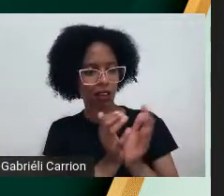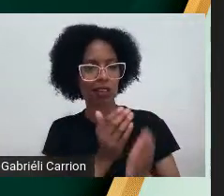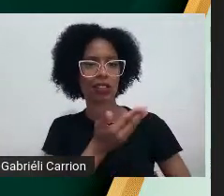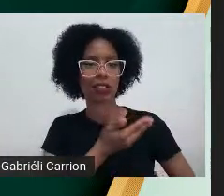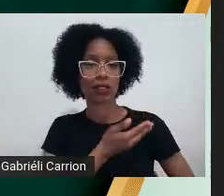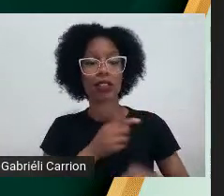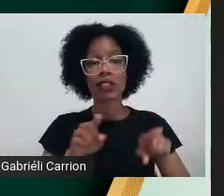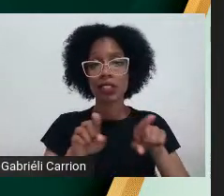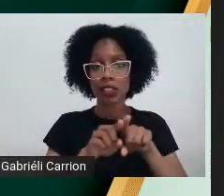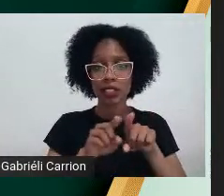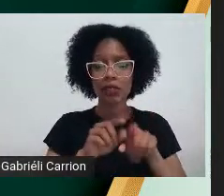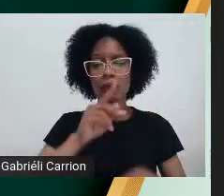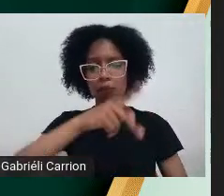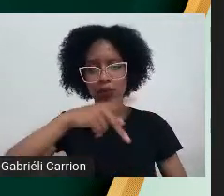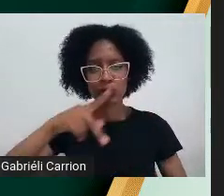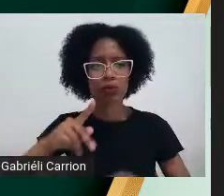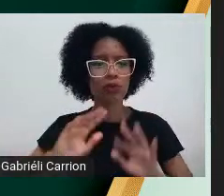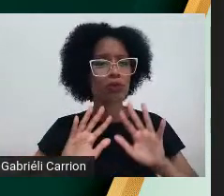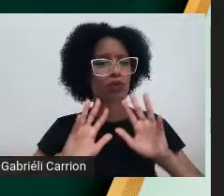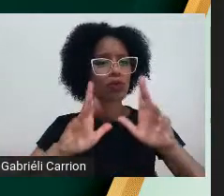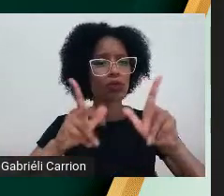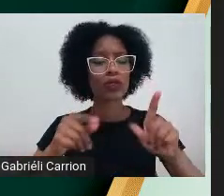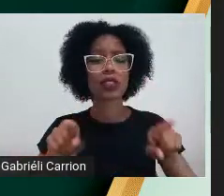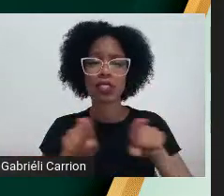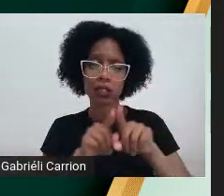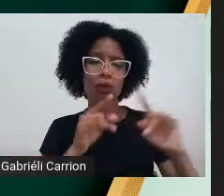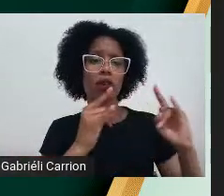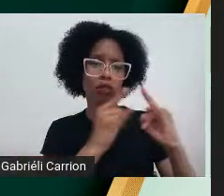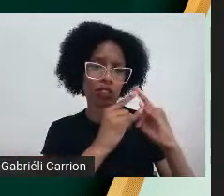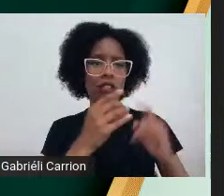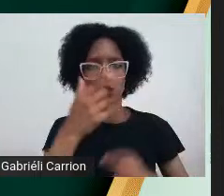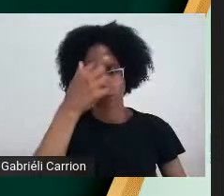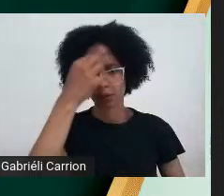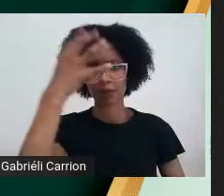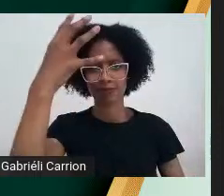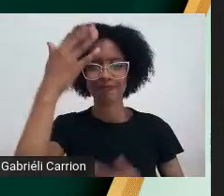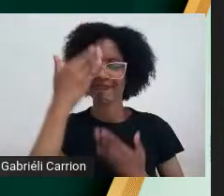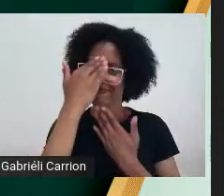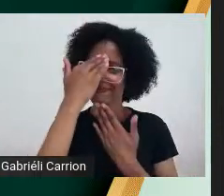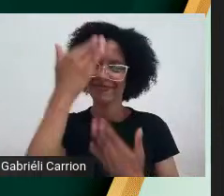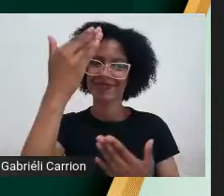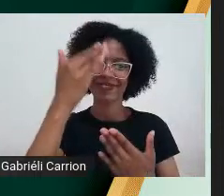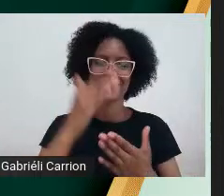e todas as professoras e a instituição Unipam. Obrigada.